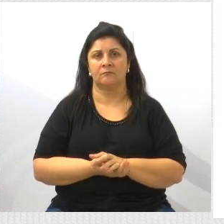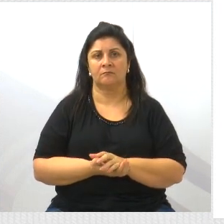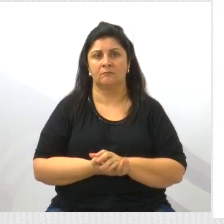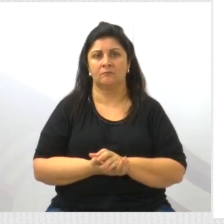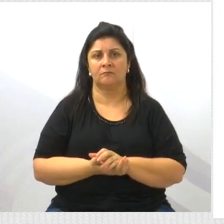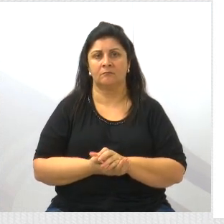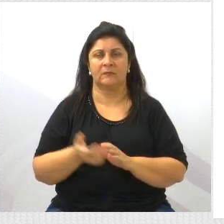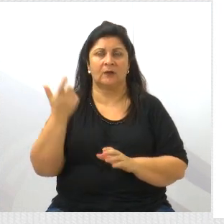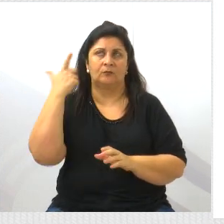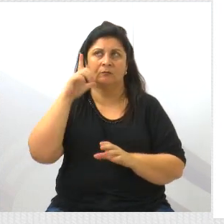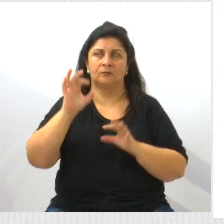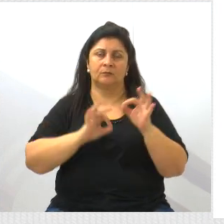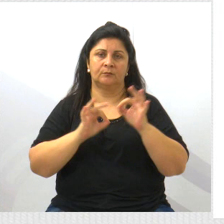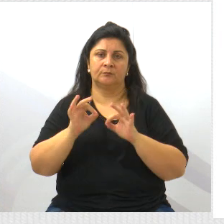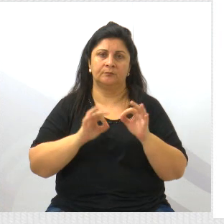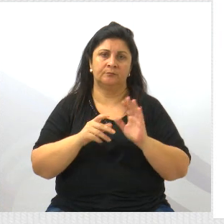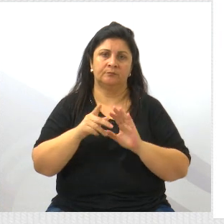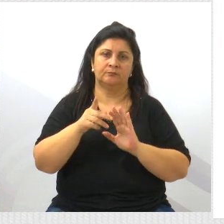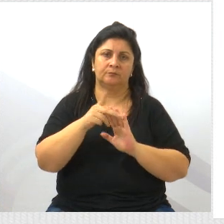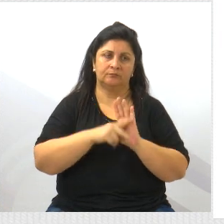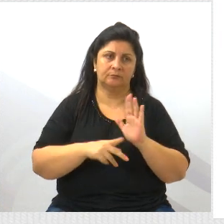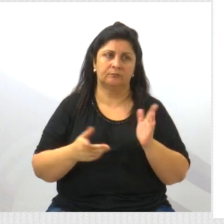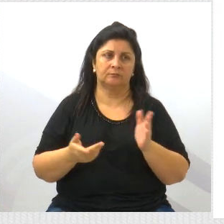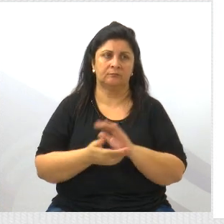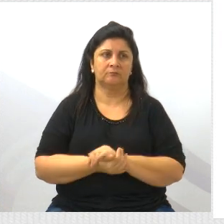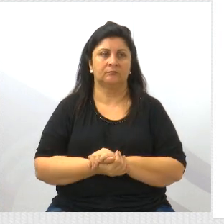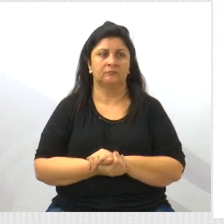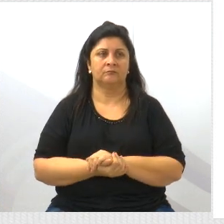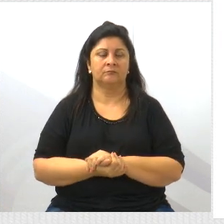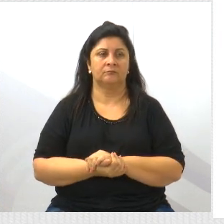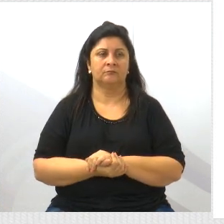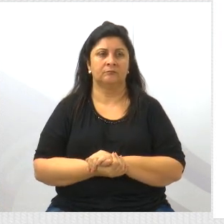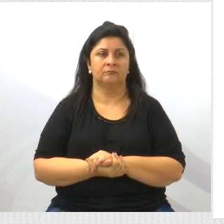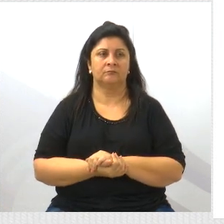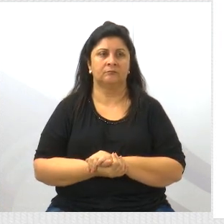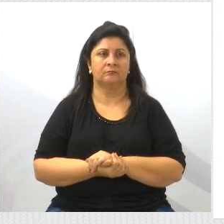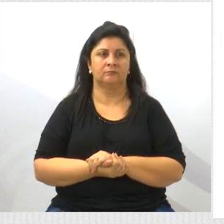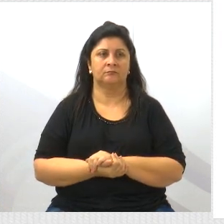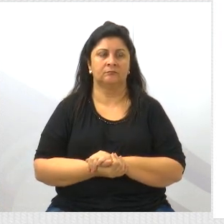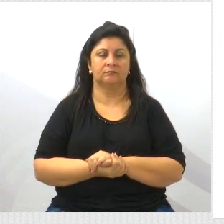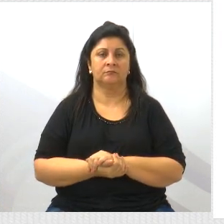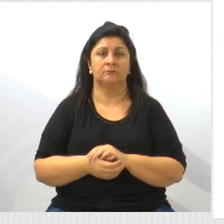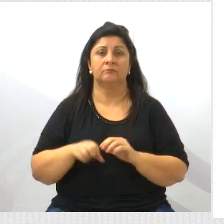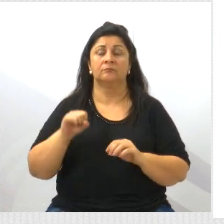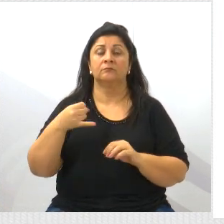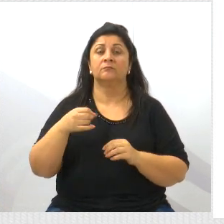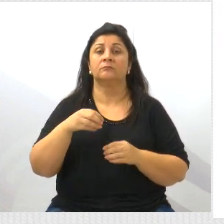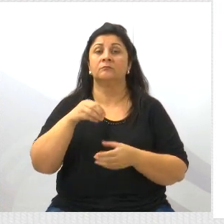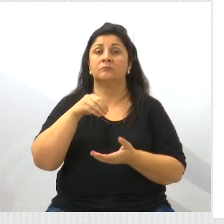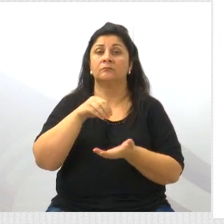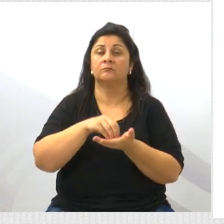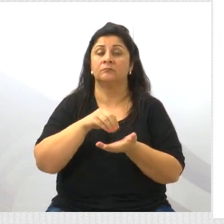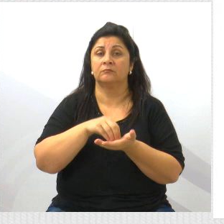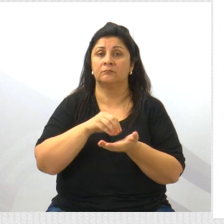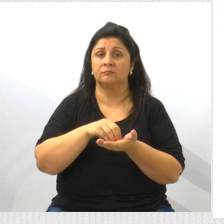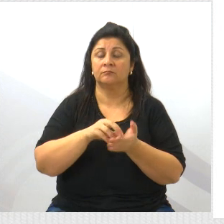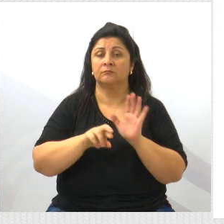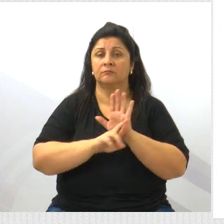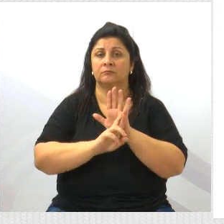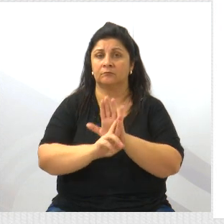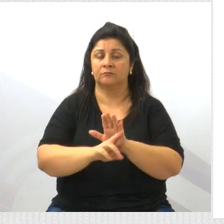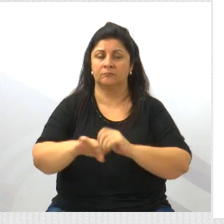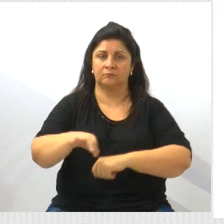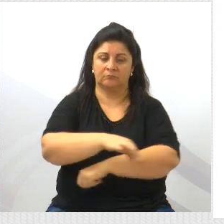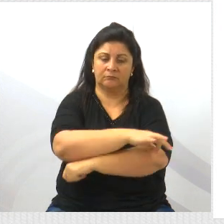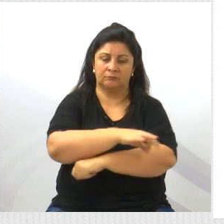tocar os meus projetos, né, as aprovações. Na falta de representatividade da Associação dos Engenheiros ou